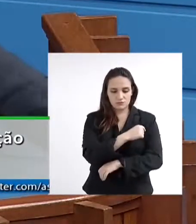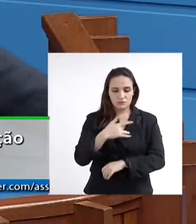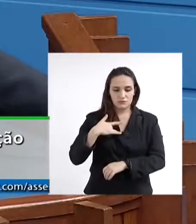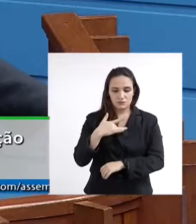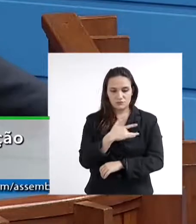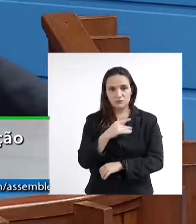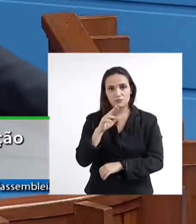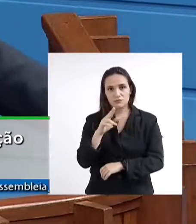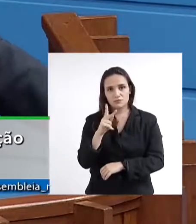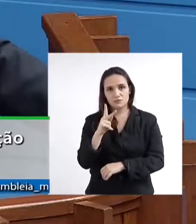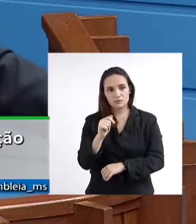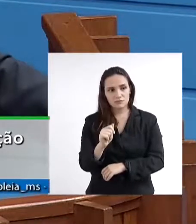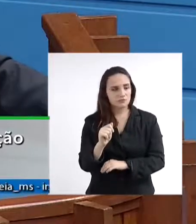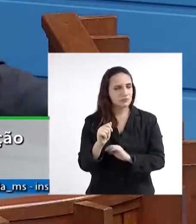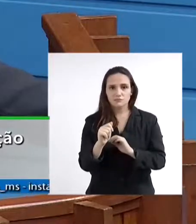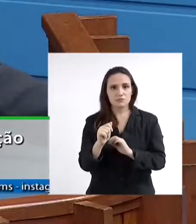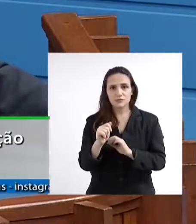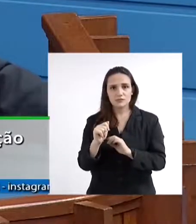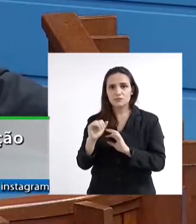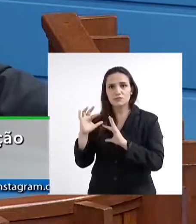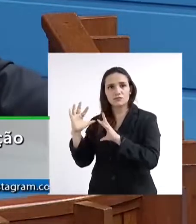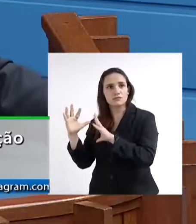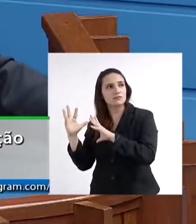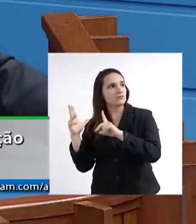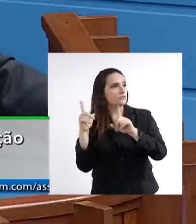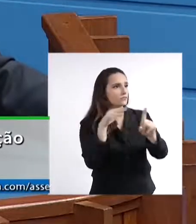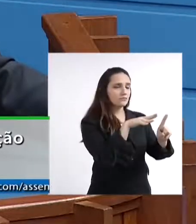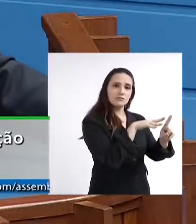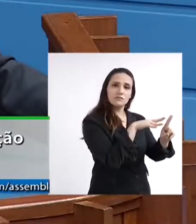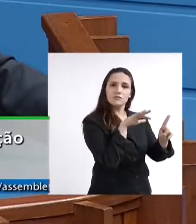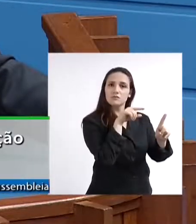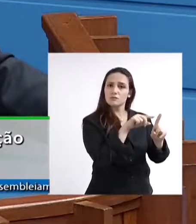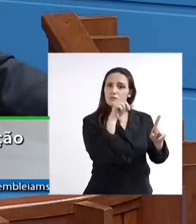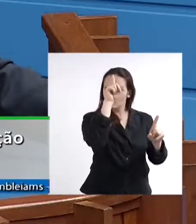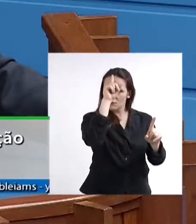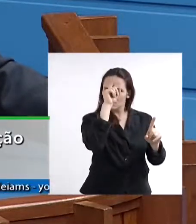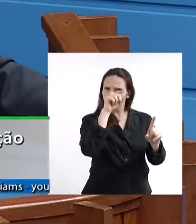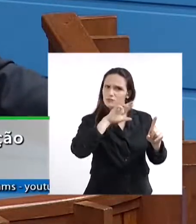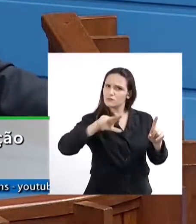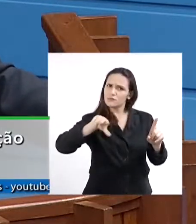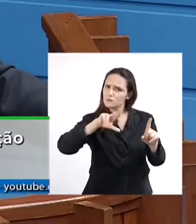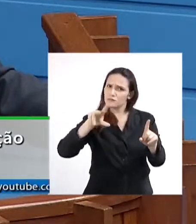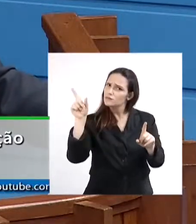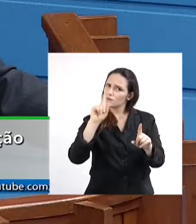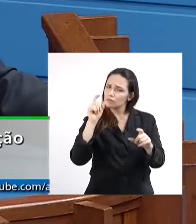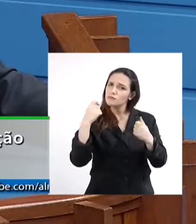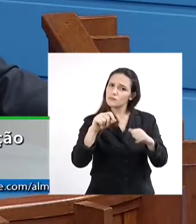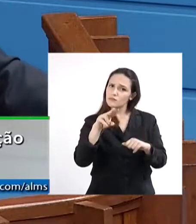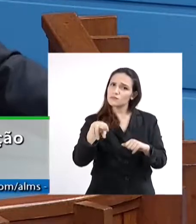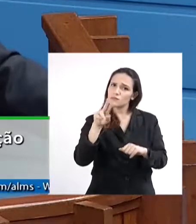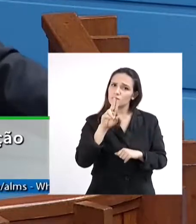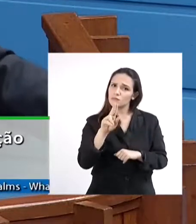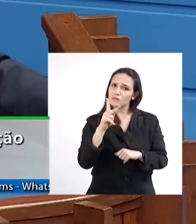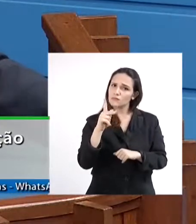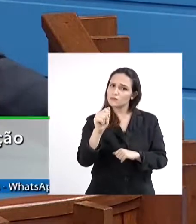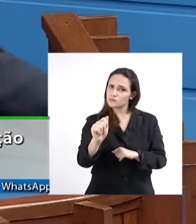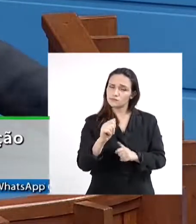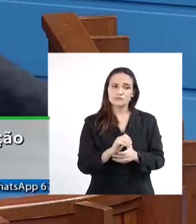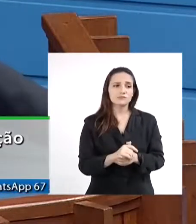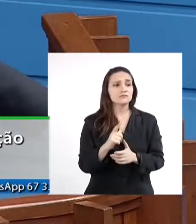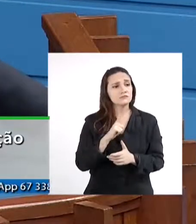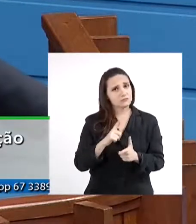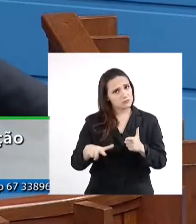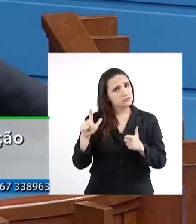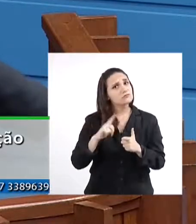unidades básicas de saúde, todos vão para o hospital. Então, existe aí um problema